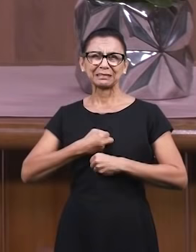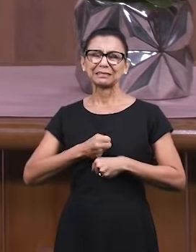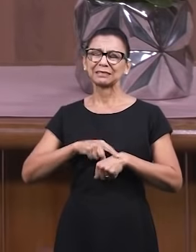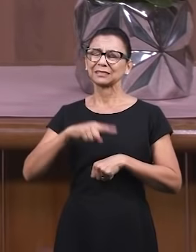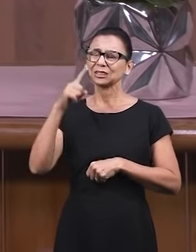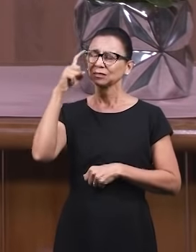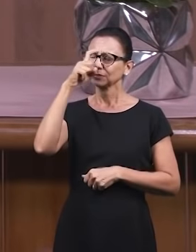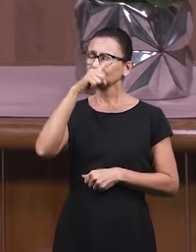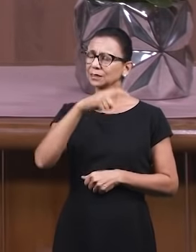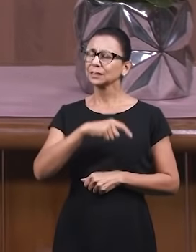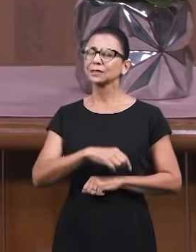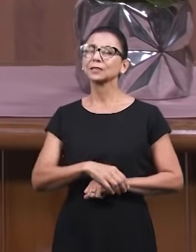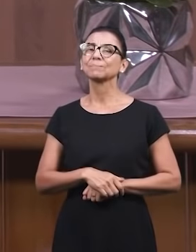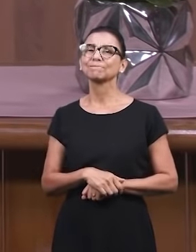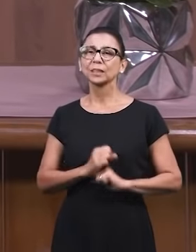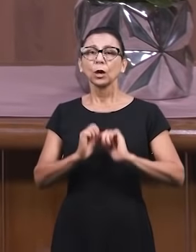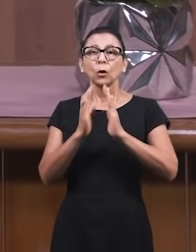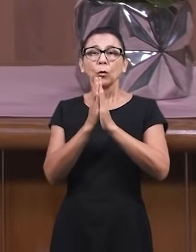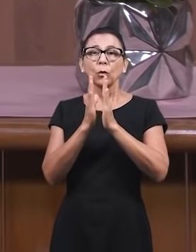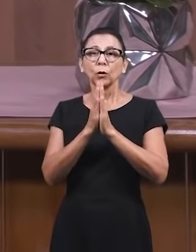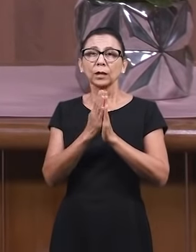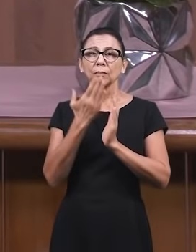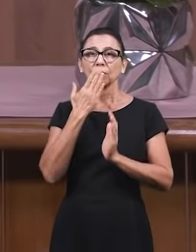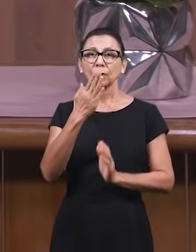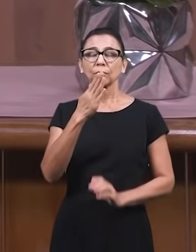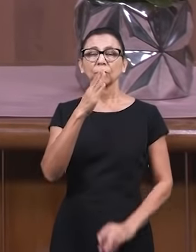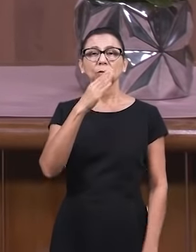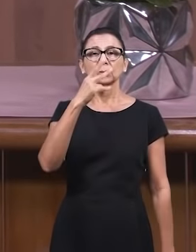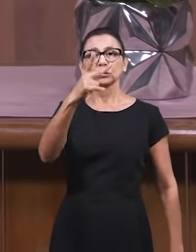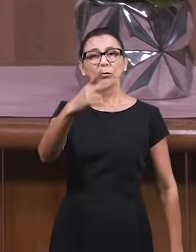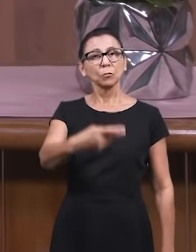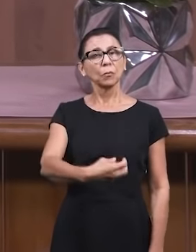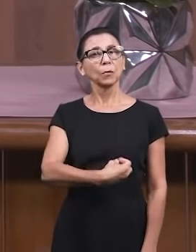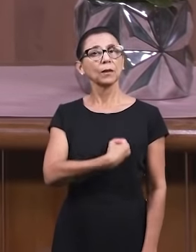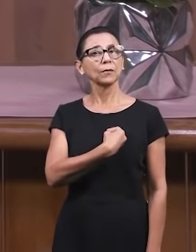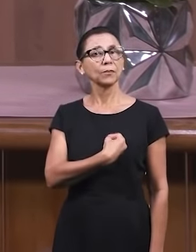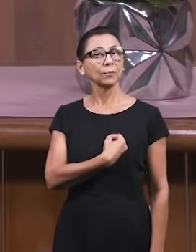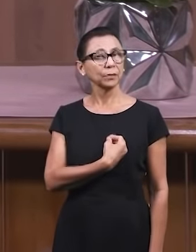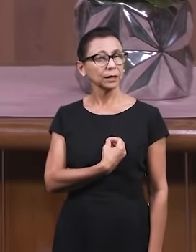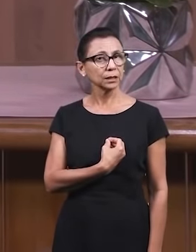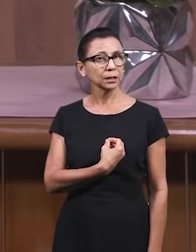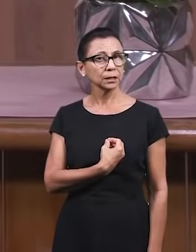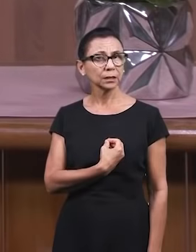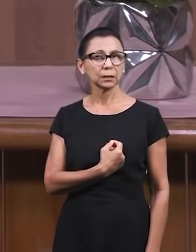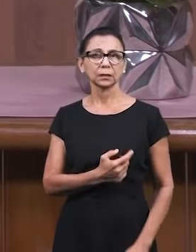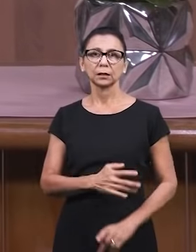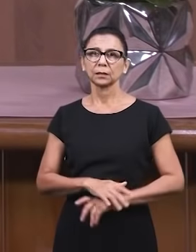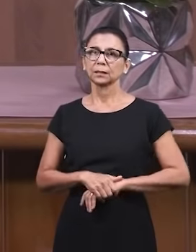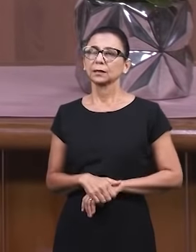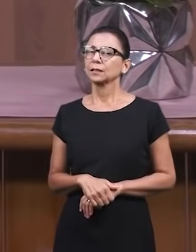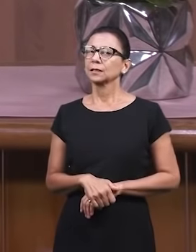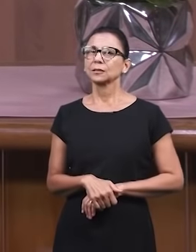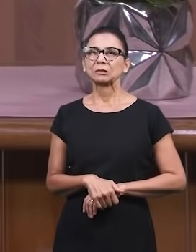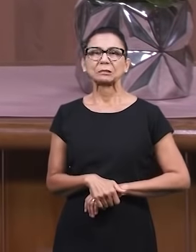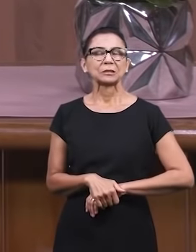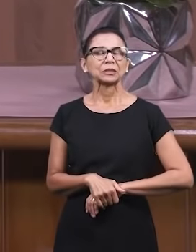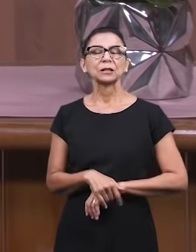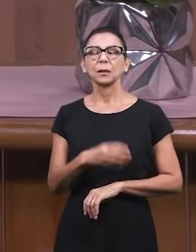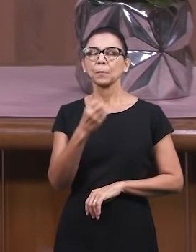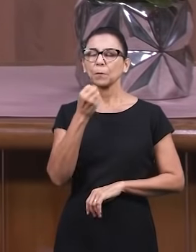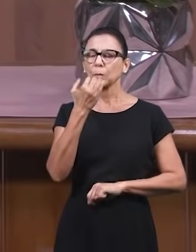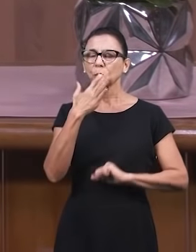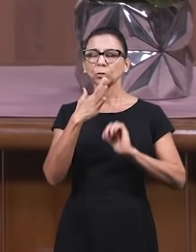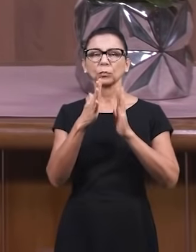momentos difíceis na sua vida, é orar por você. E eu sempre digo, tá? Não há contraindicação para